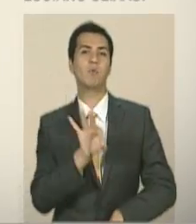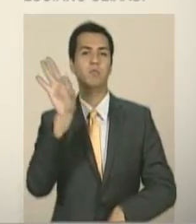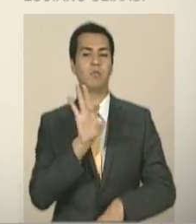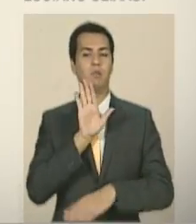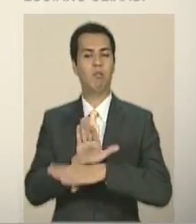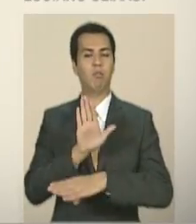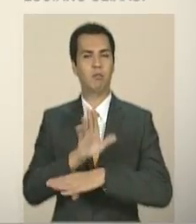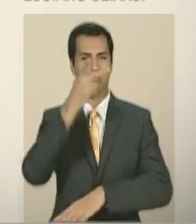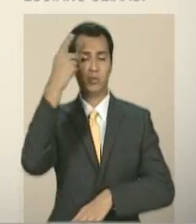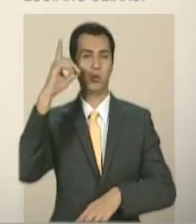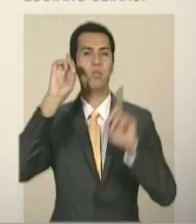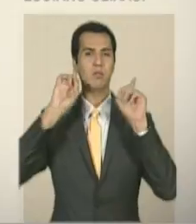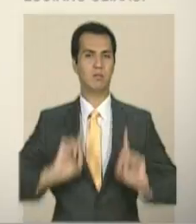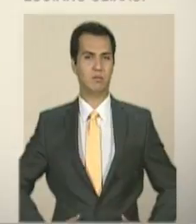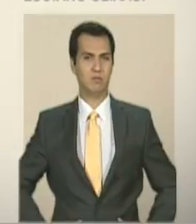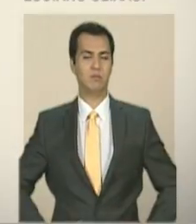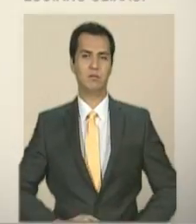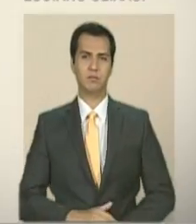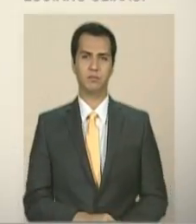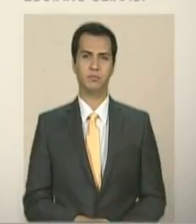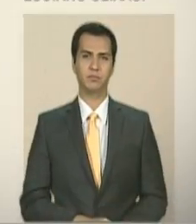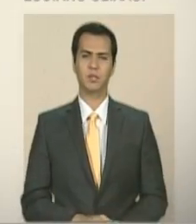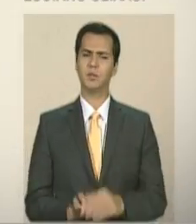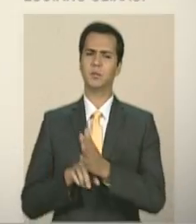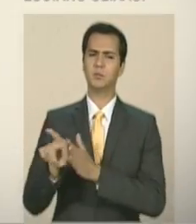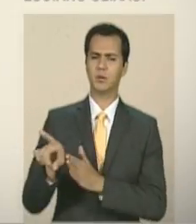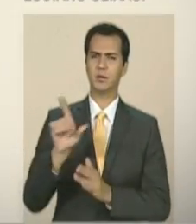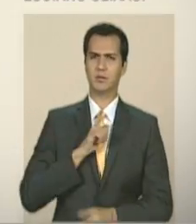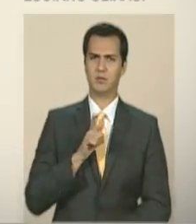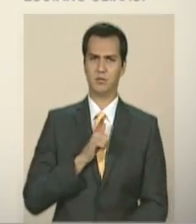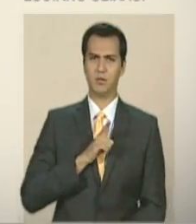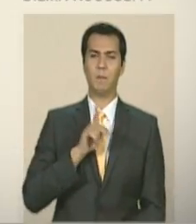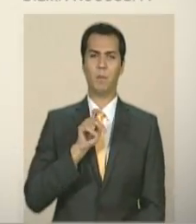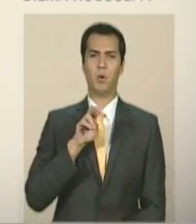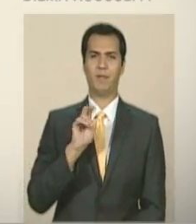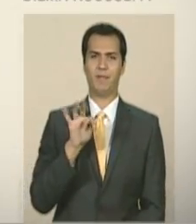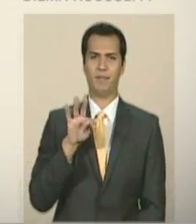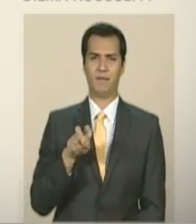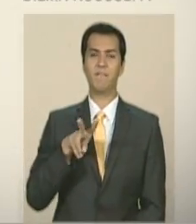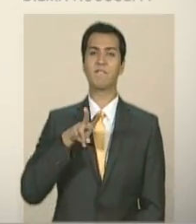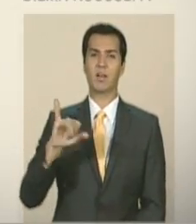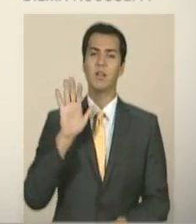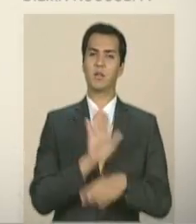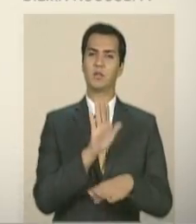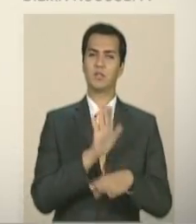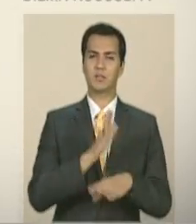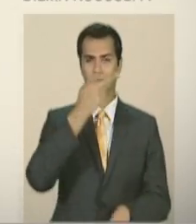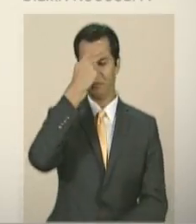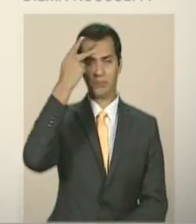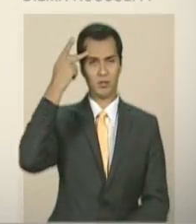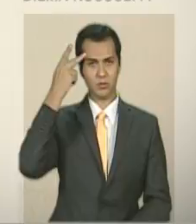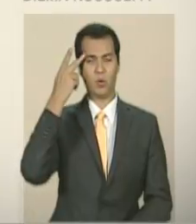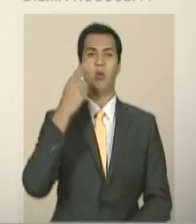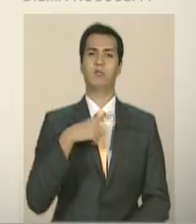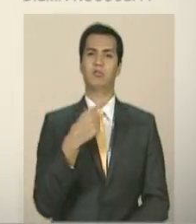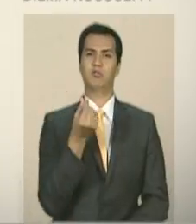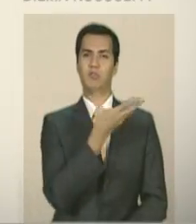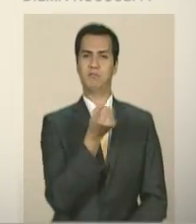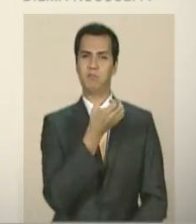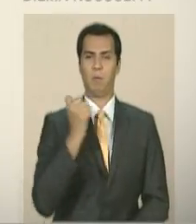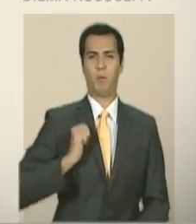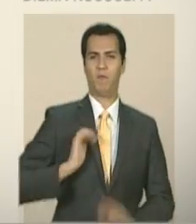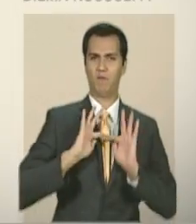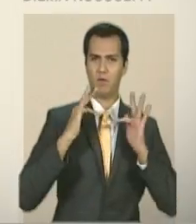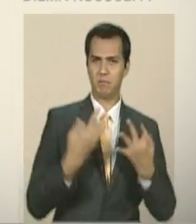vai oferecer oportunidades para os beneficiários do programa Brasil sem miséria a presidenta Ah vai sim Luciano o governo federal reservou